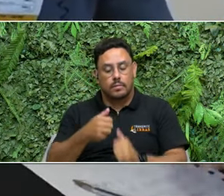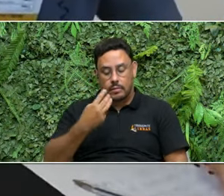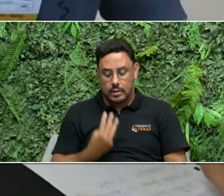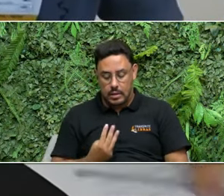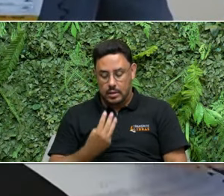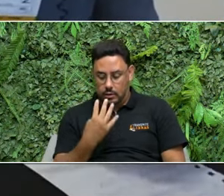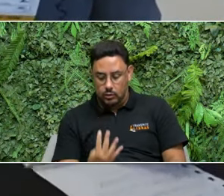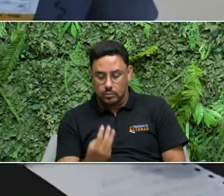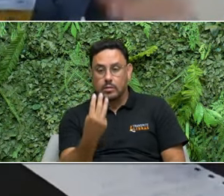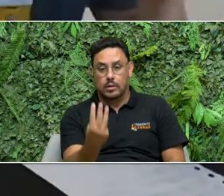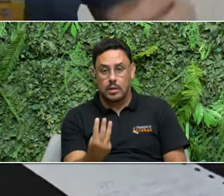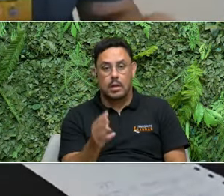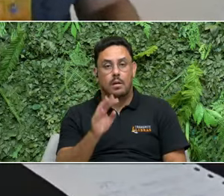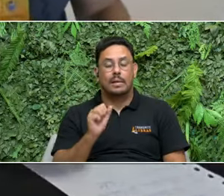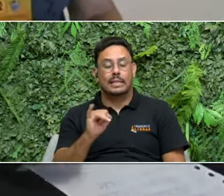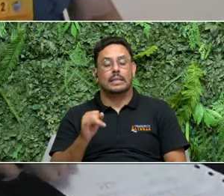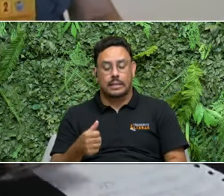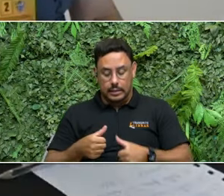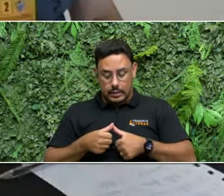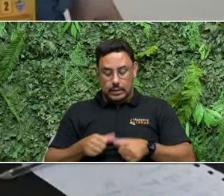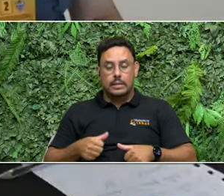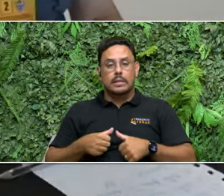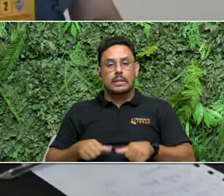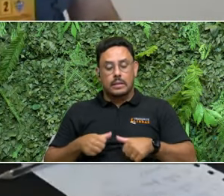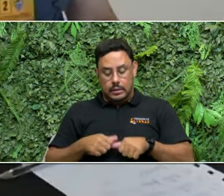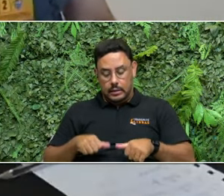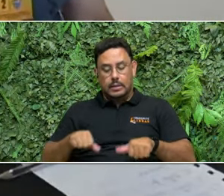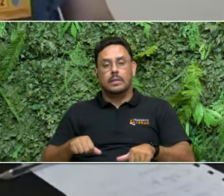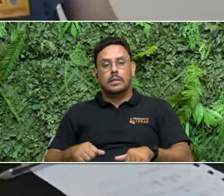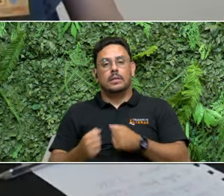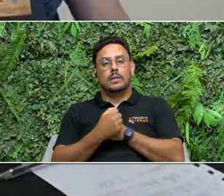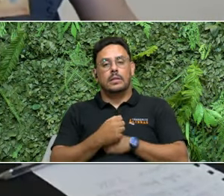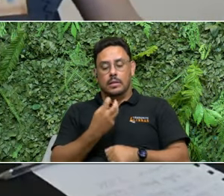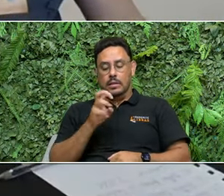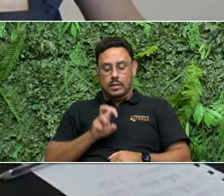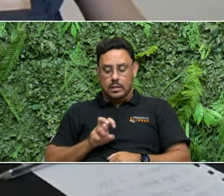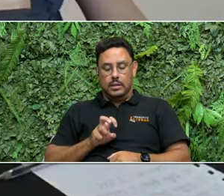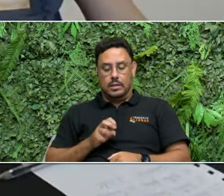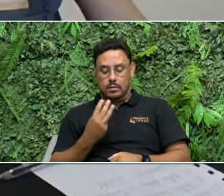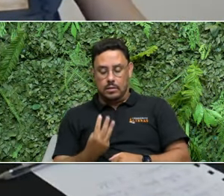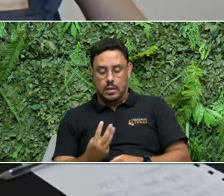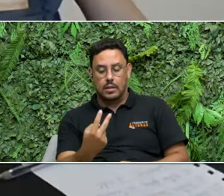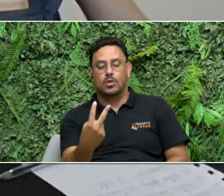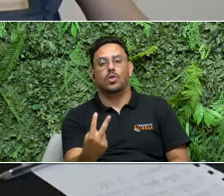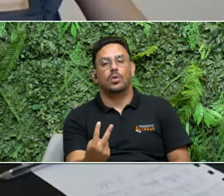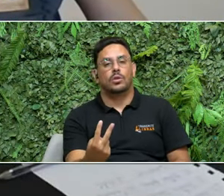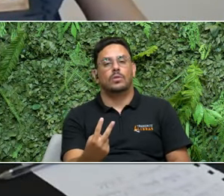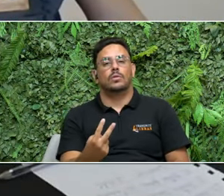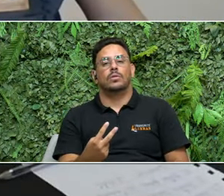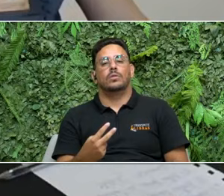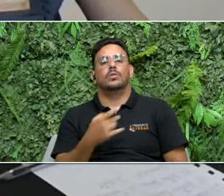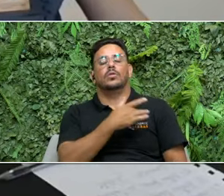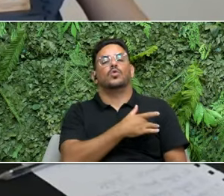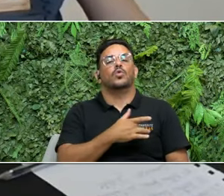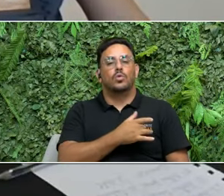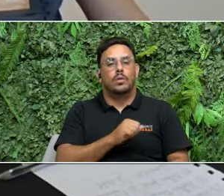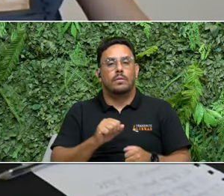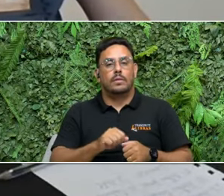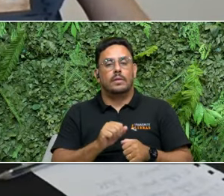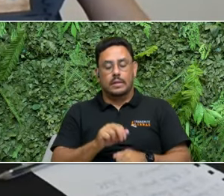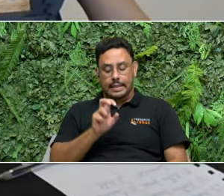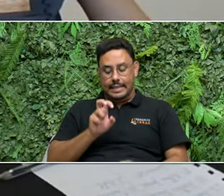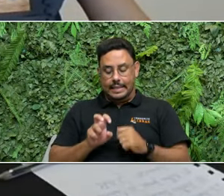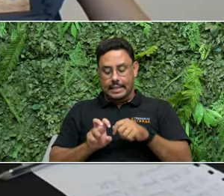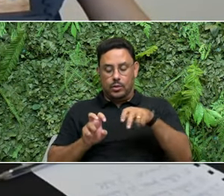também na minha opinião num 343 mas quando se defender vai se defender num 532 o